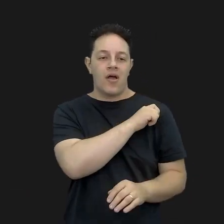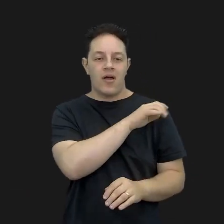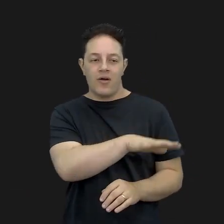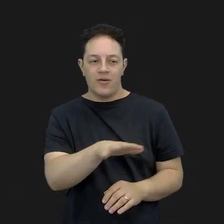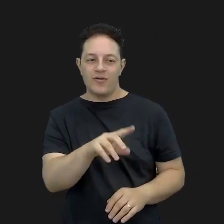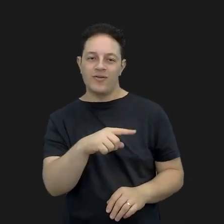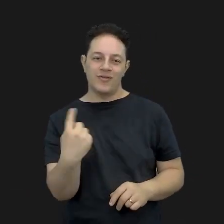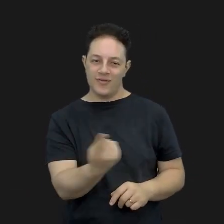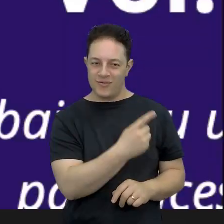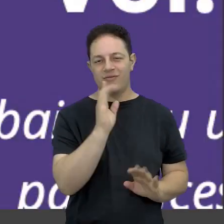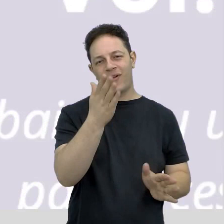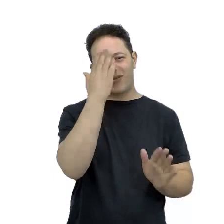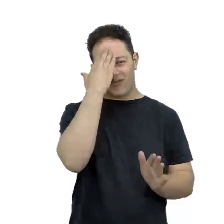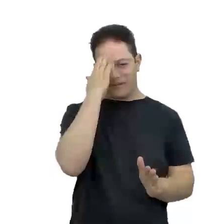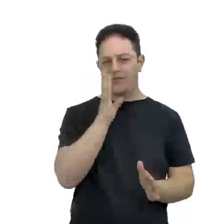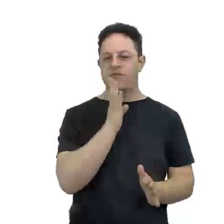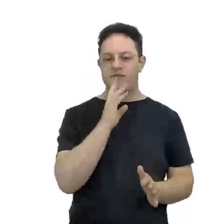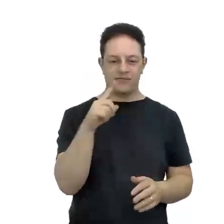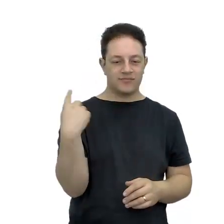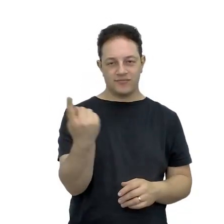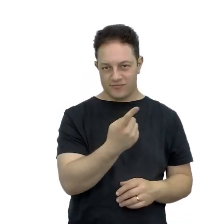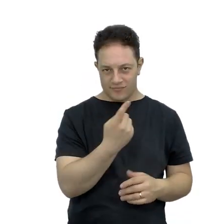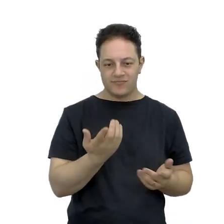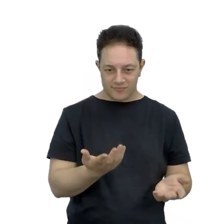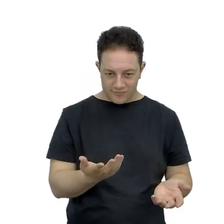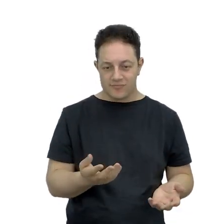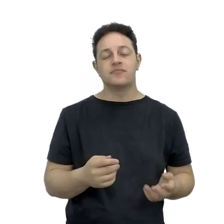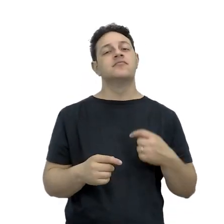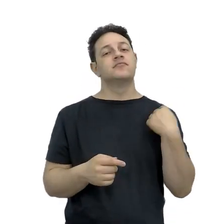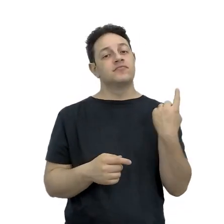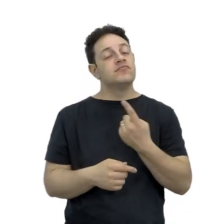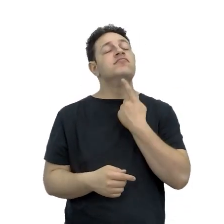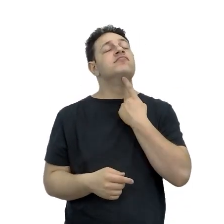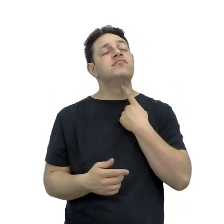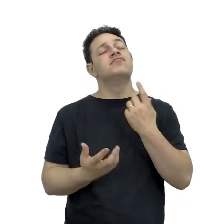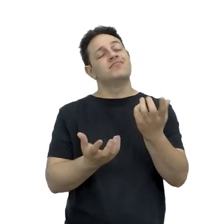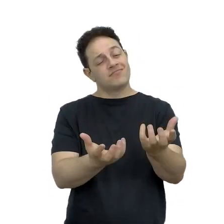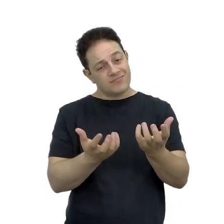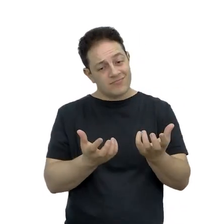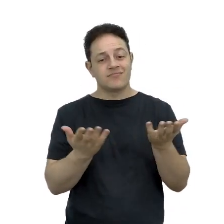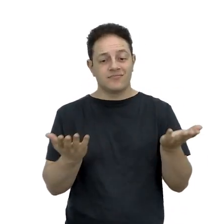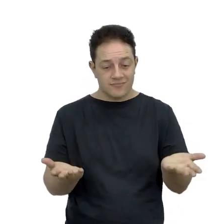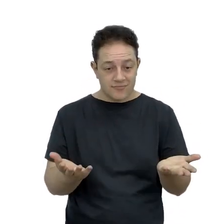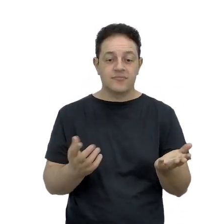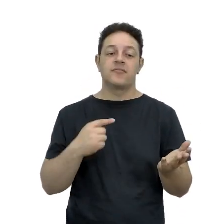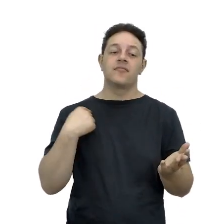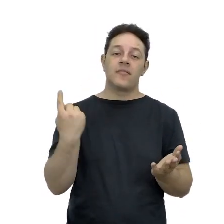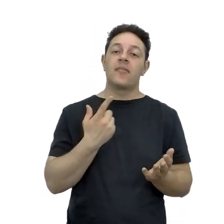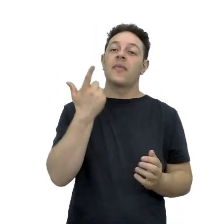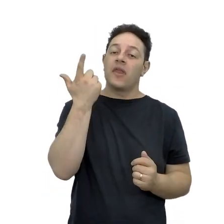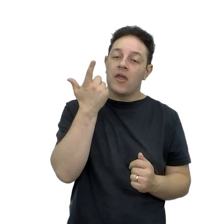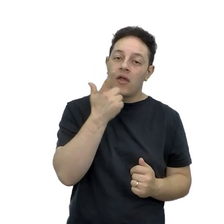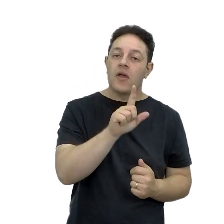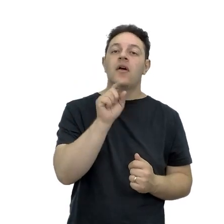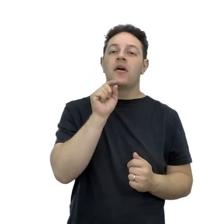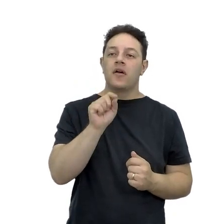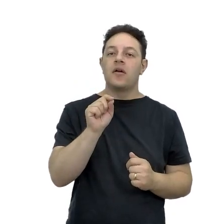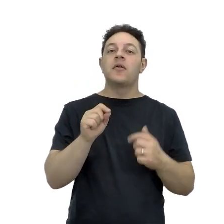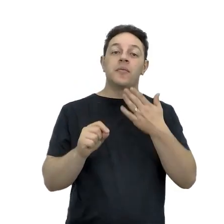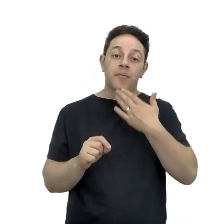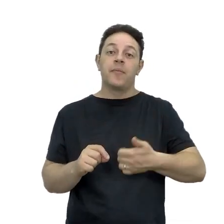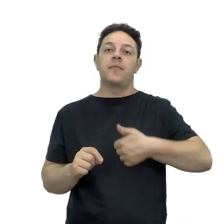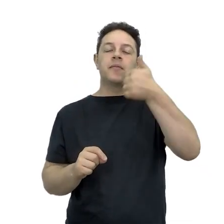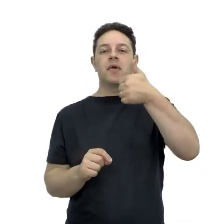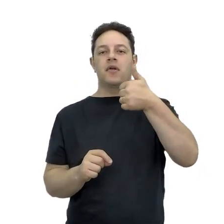alunos, e é isso mesmo que a gente deseja, né? Que a gente consiga fazer o